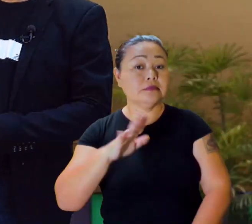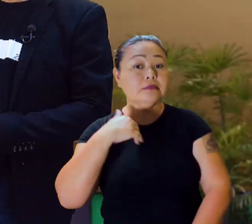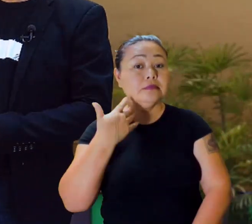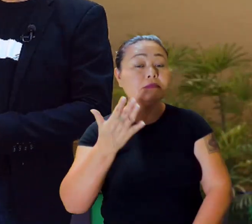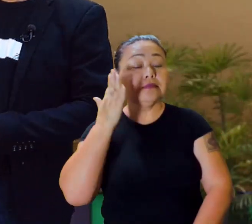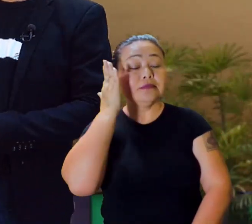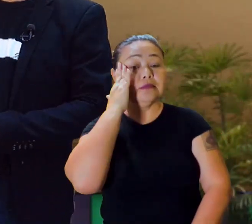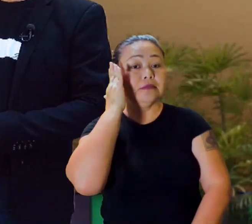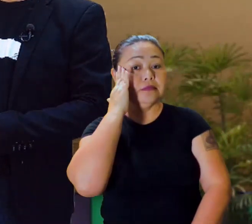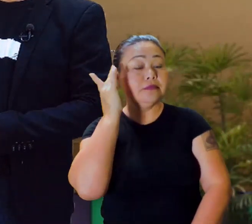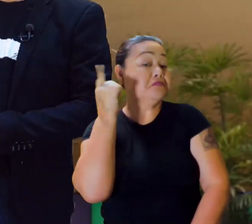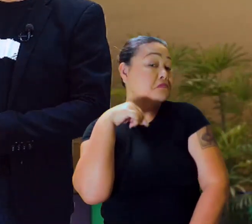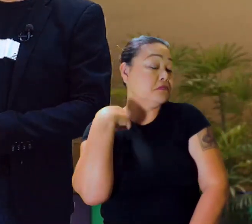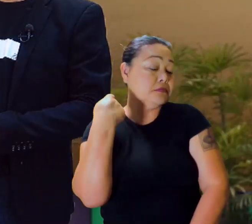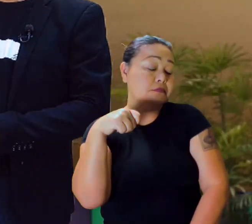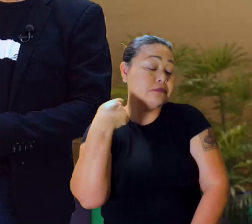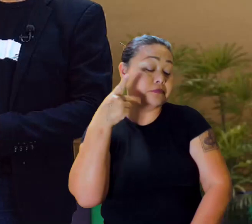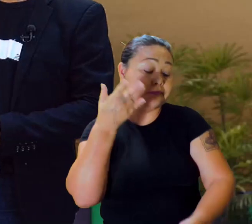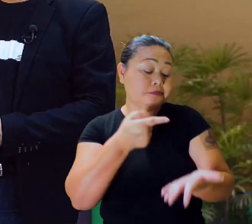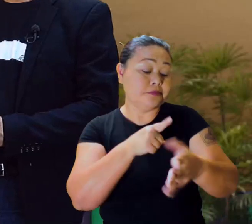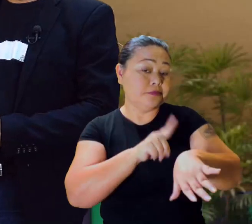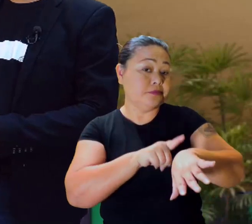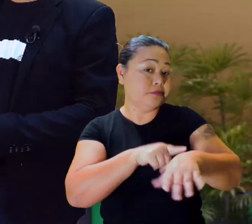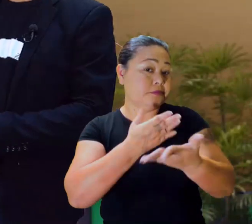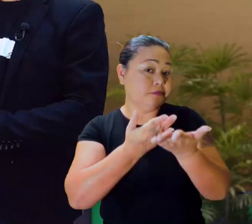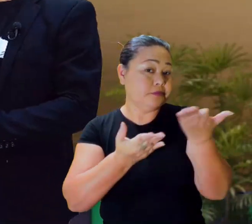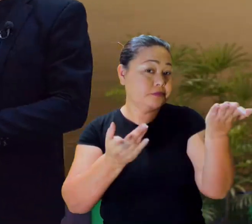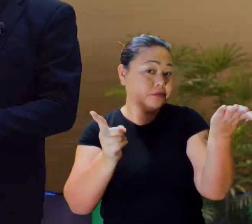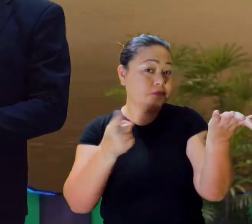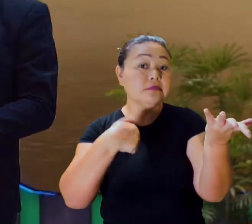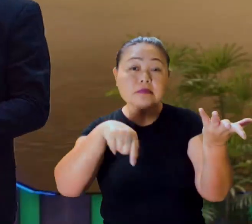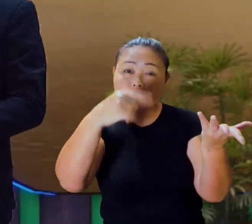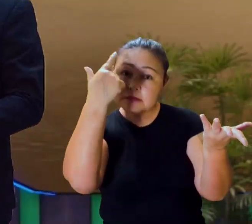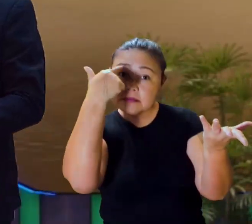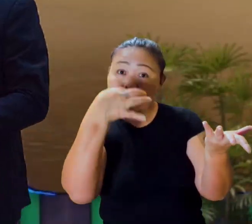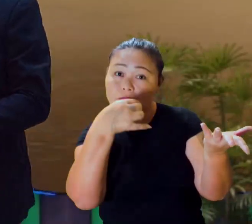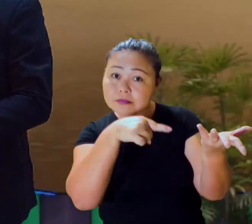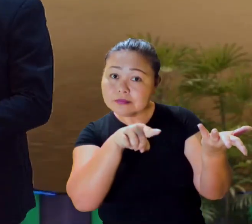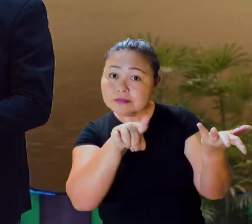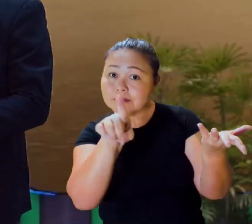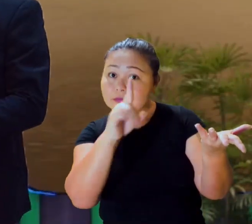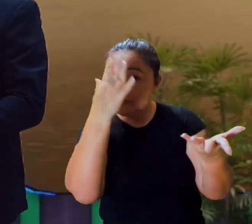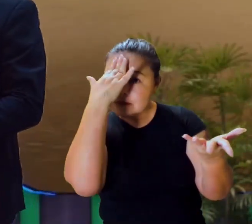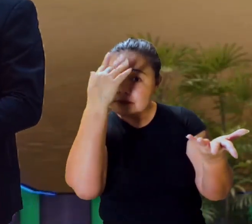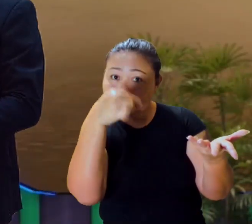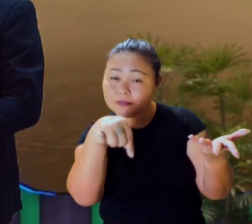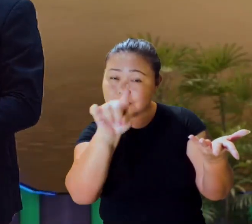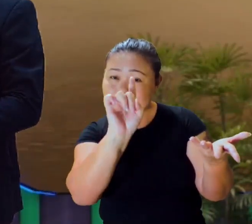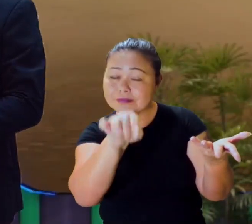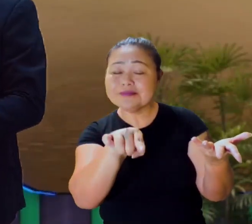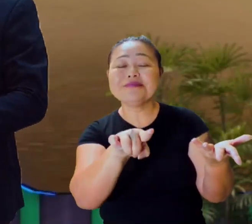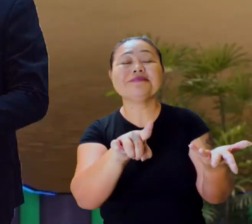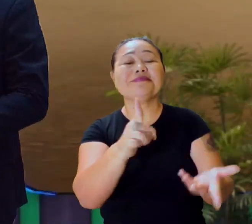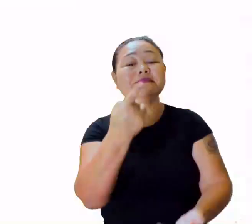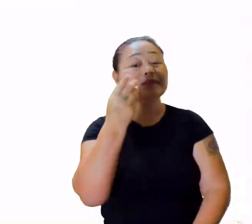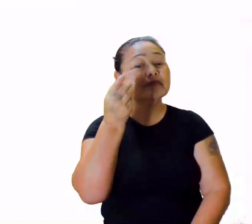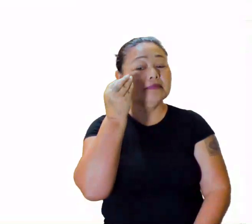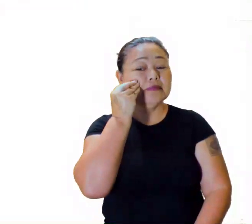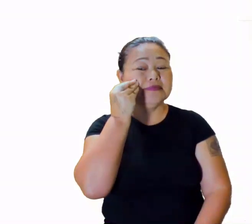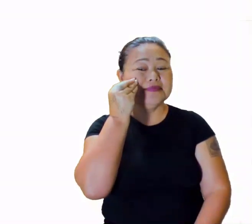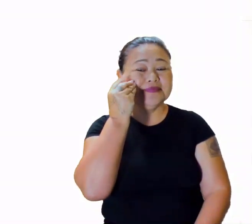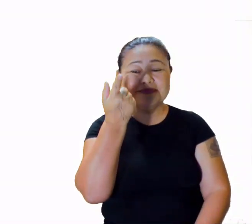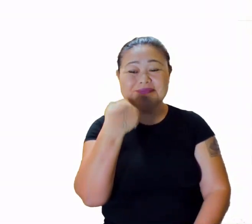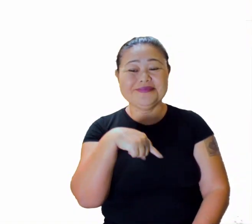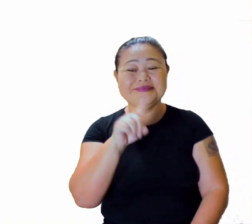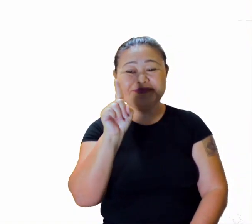sabe, professor. Não precisa perder muito tempo, não. E tu acha que eles sabem? Com certeza. Sabe mesmo? Com certeza. Então vamos ver se eles sabem?